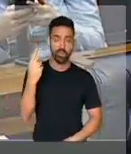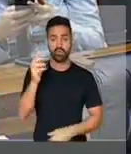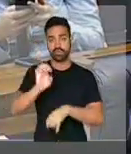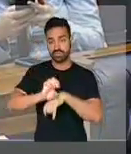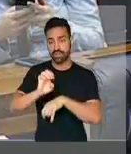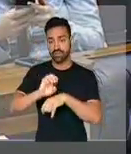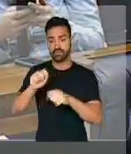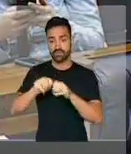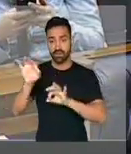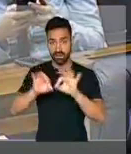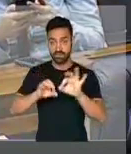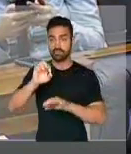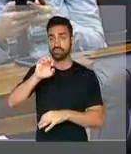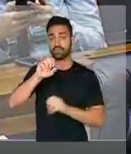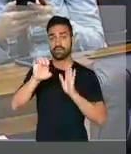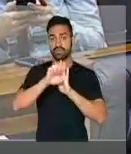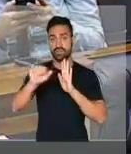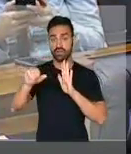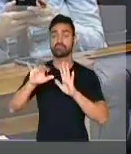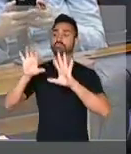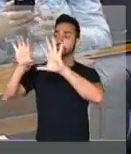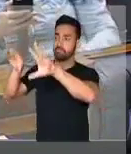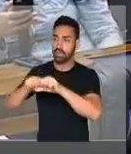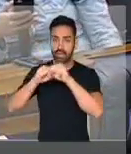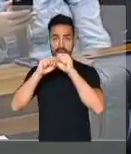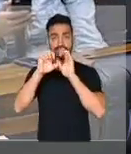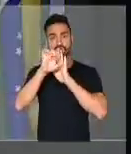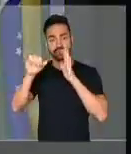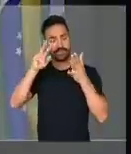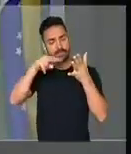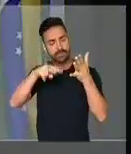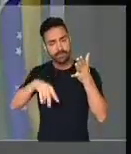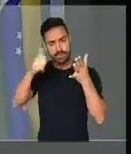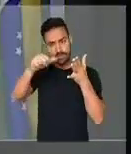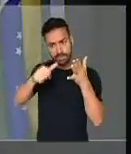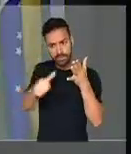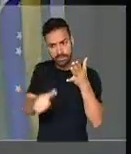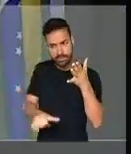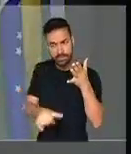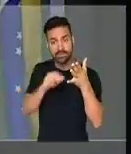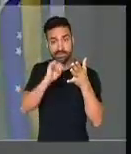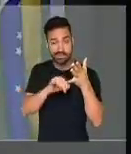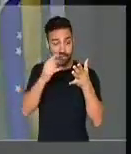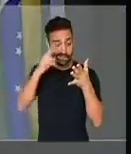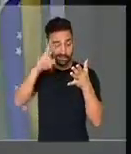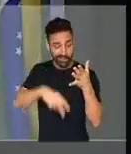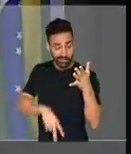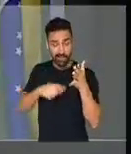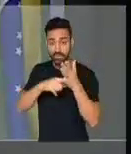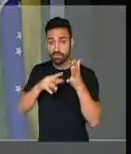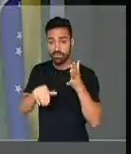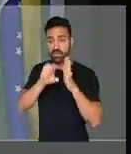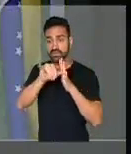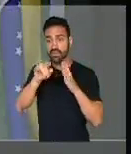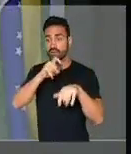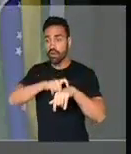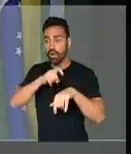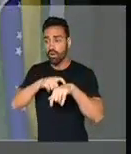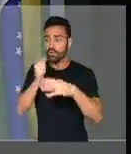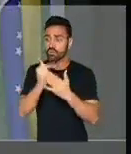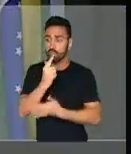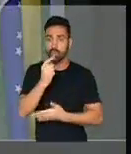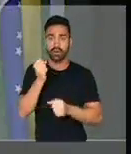editam, eles captam esse edital, dissecam o edital, para ver se já na formatação do edital, da compra,